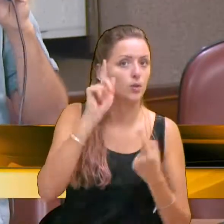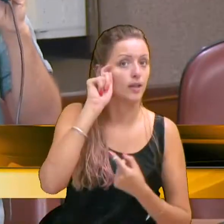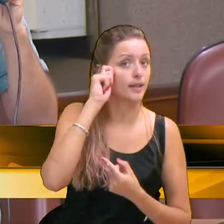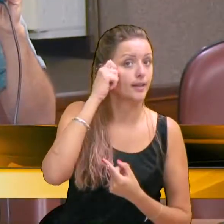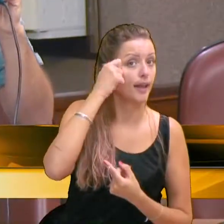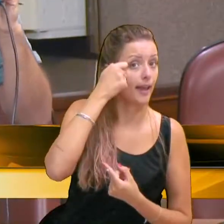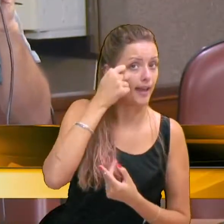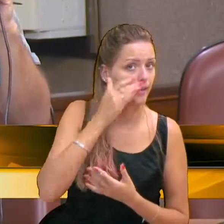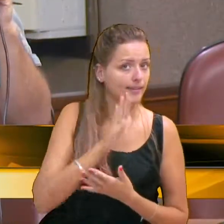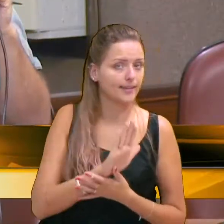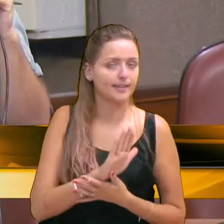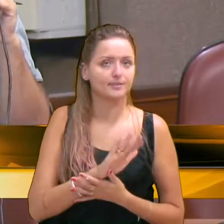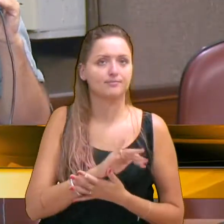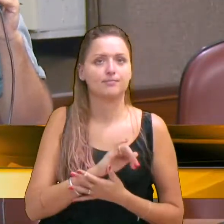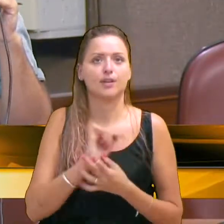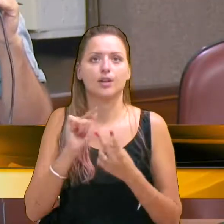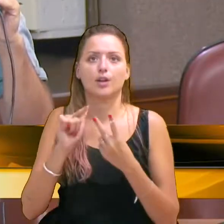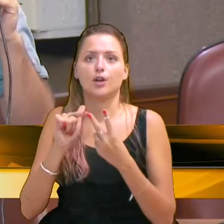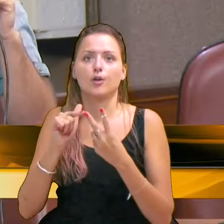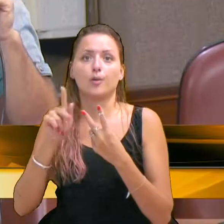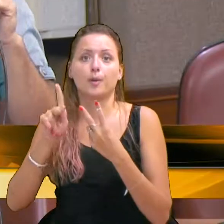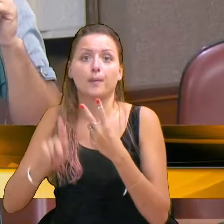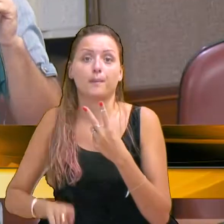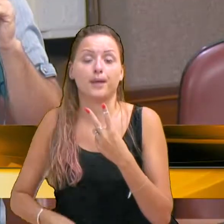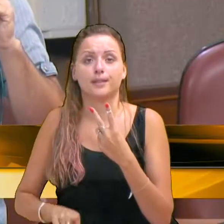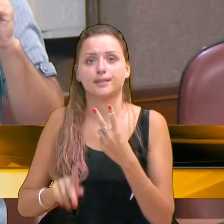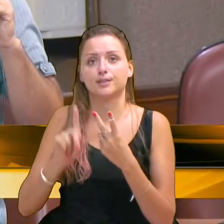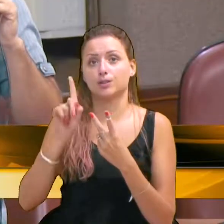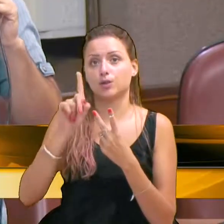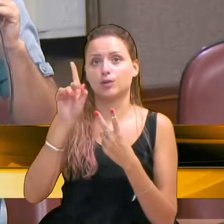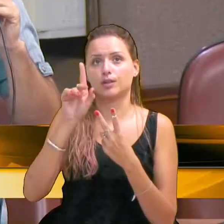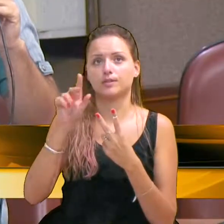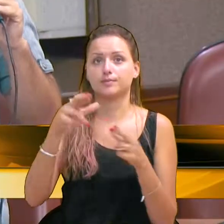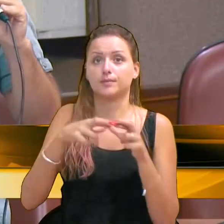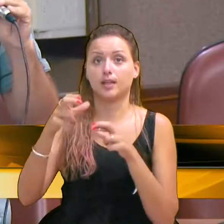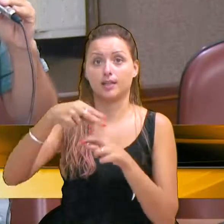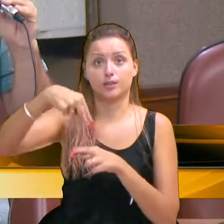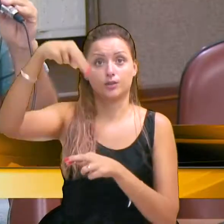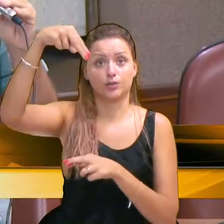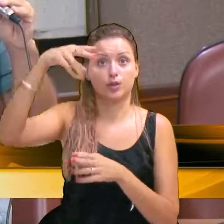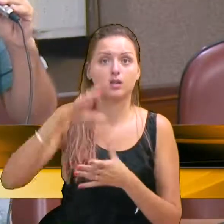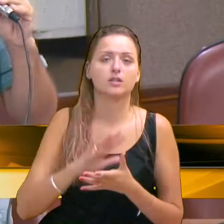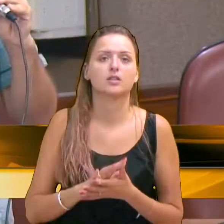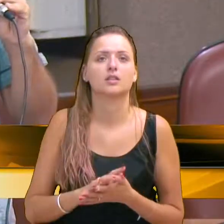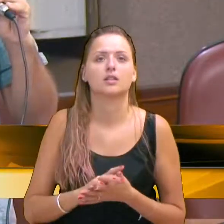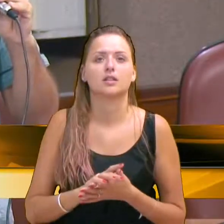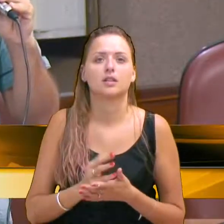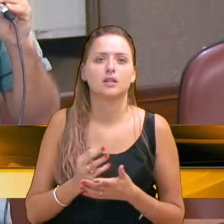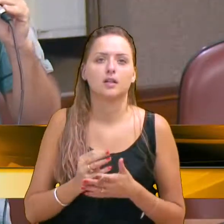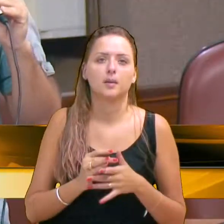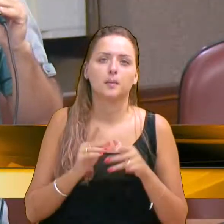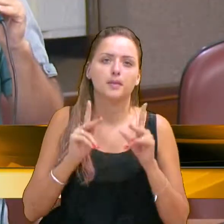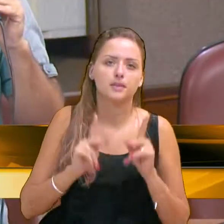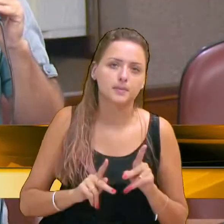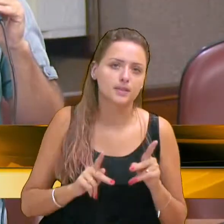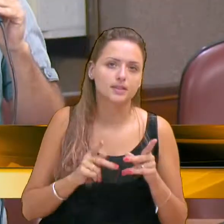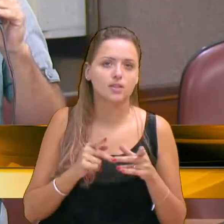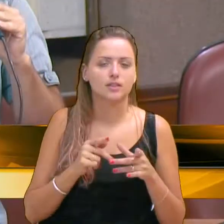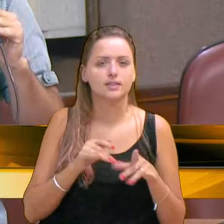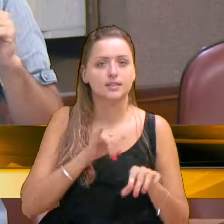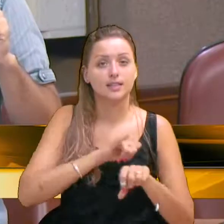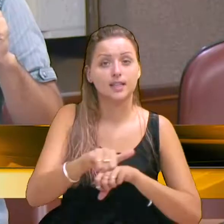uma pessoa, né, lá do Agreste, do Brasil, e coloco lá para tentar as pessoas